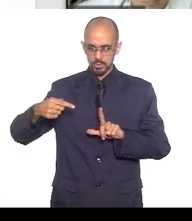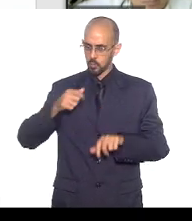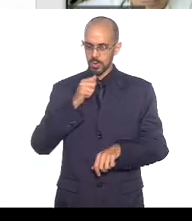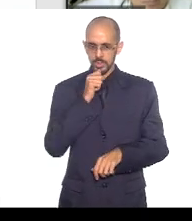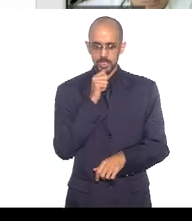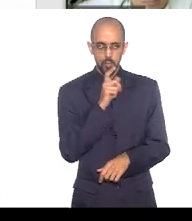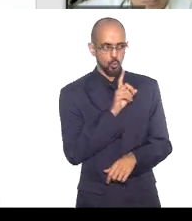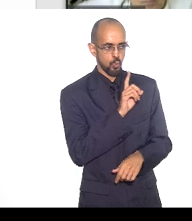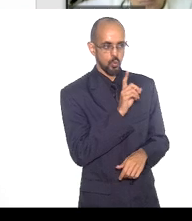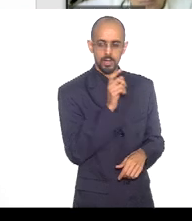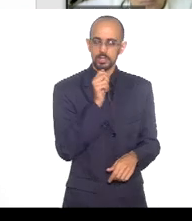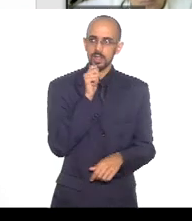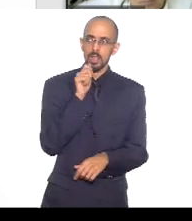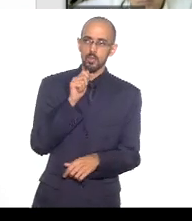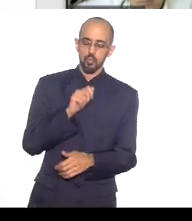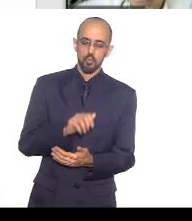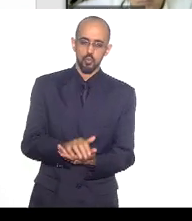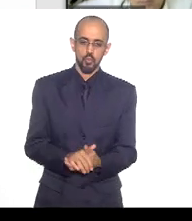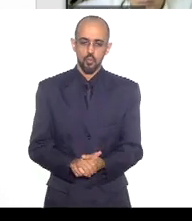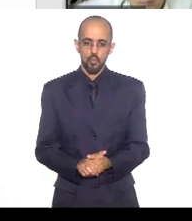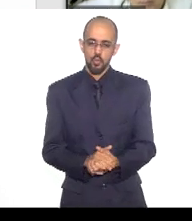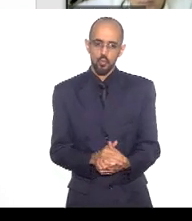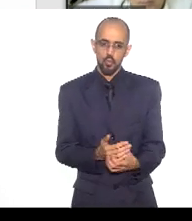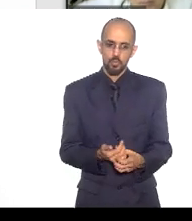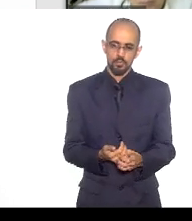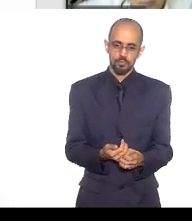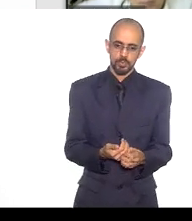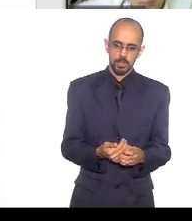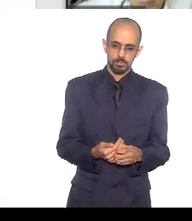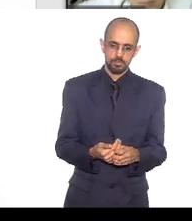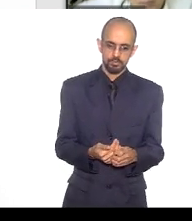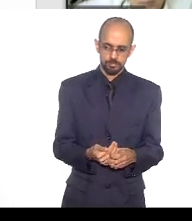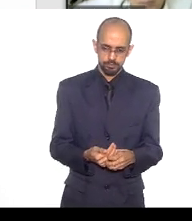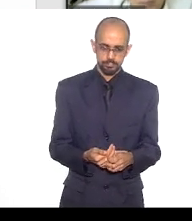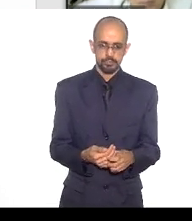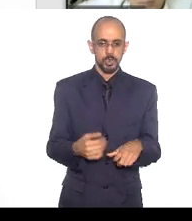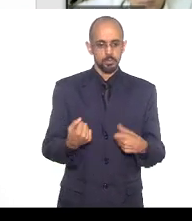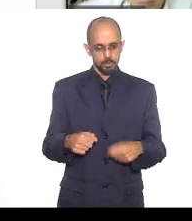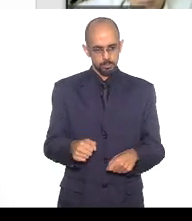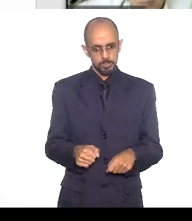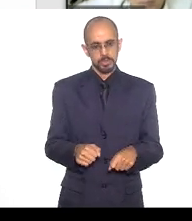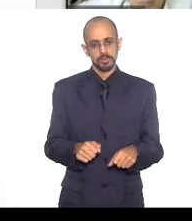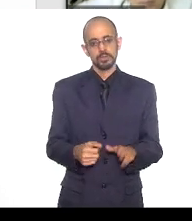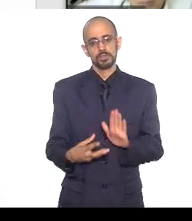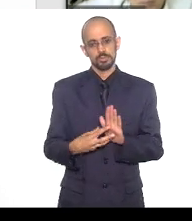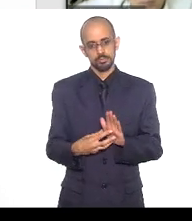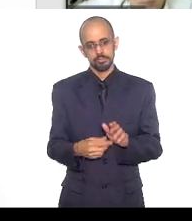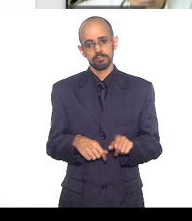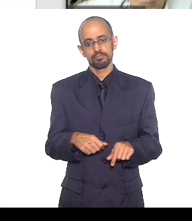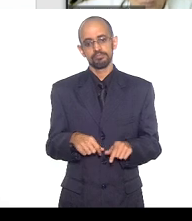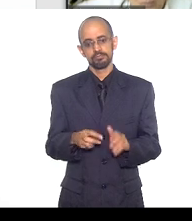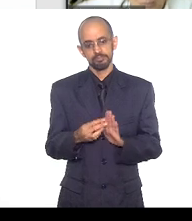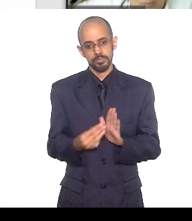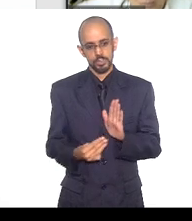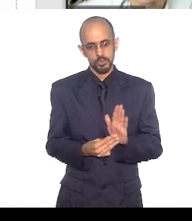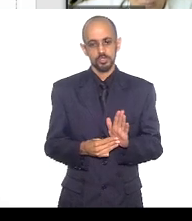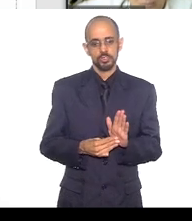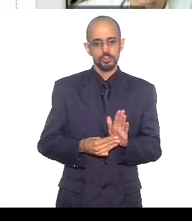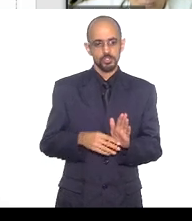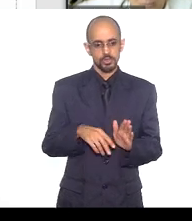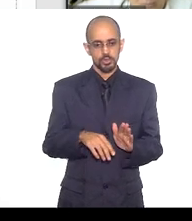Ainda não. Ainda não, então já tenho que fazer um método um pouco diferente aqui, mas vamos em